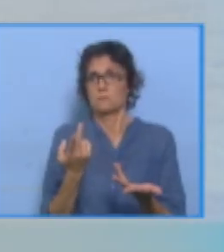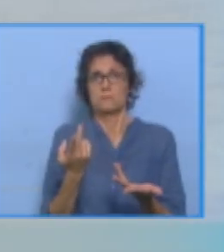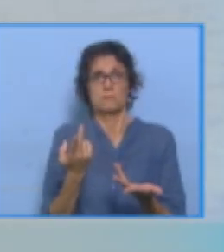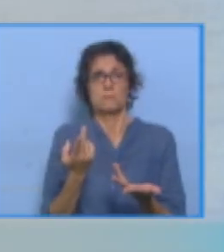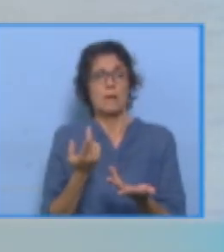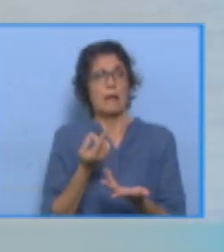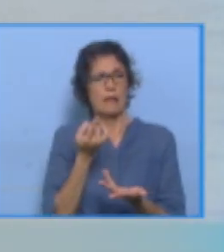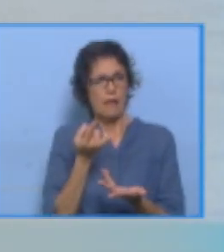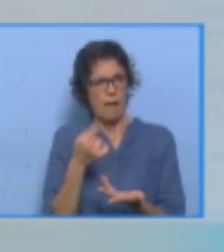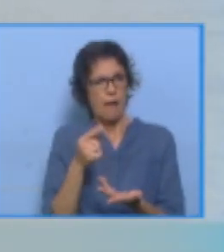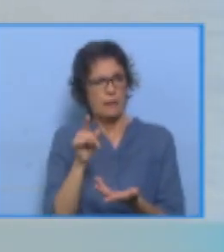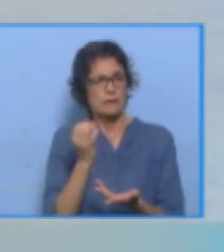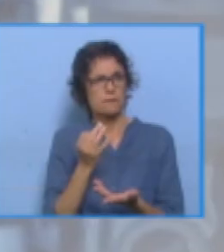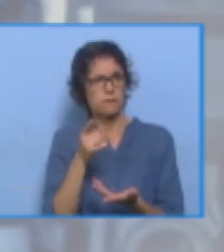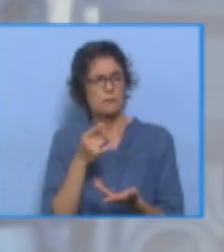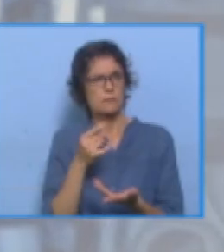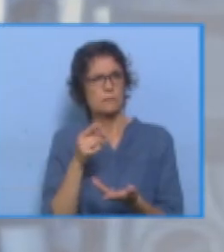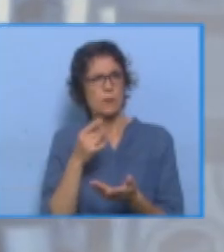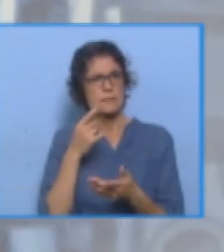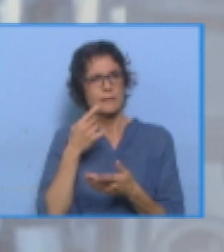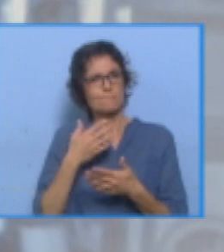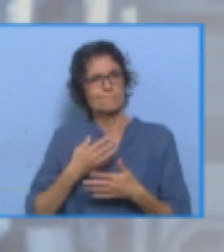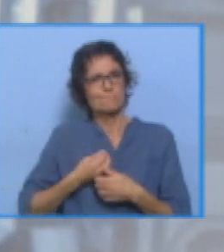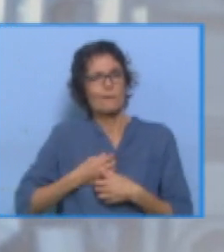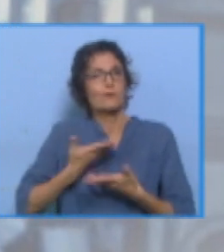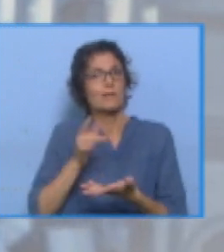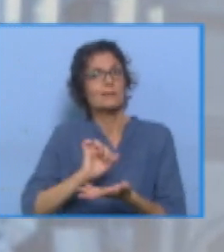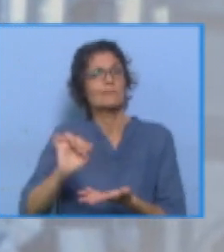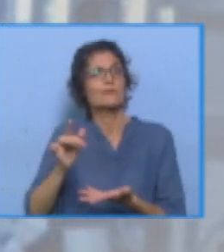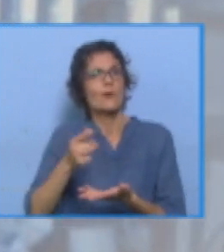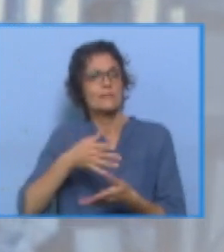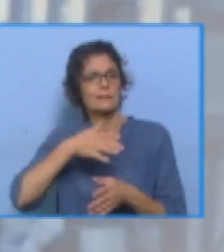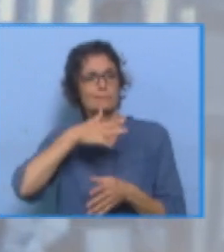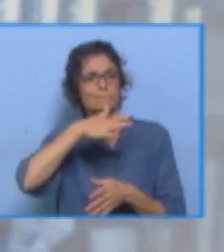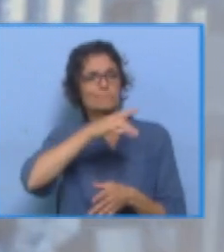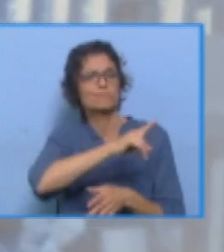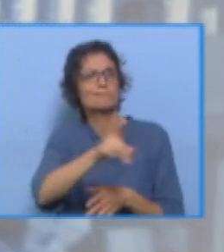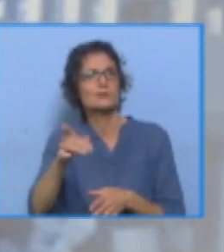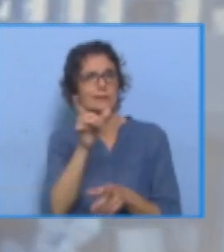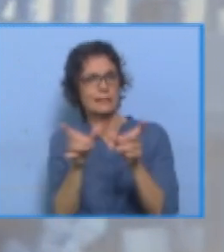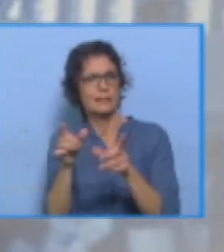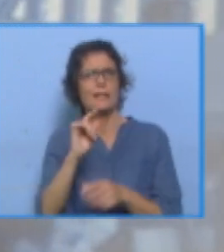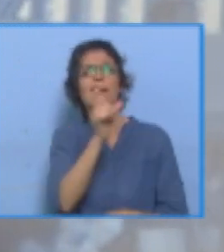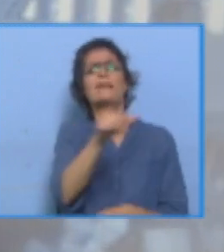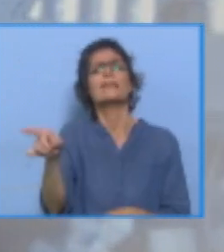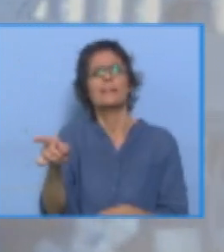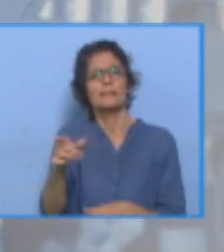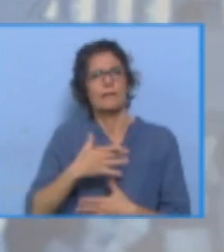de tentarem transmitir-lhes este espírito que vocês vivem? Notam apetite